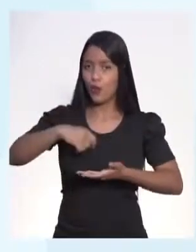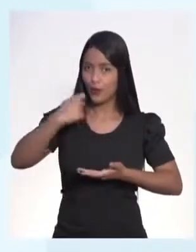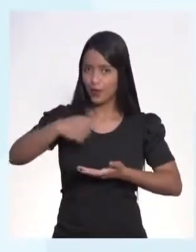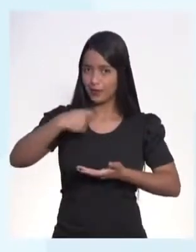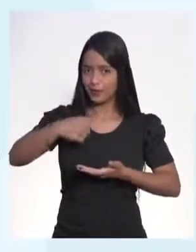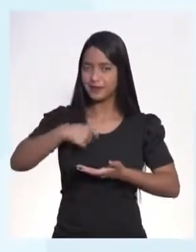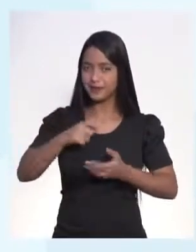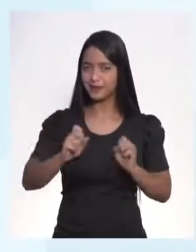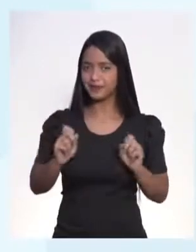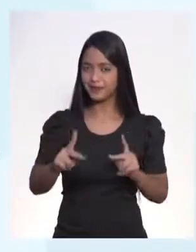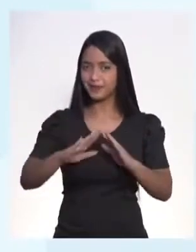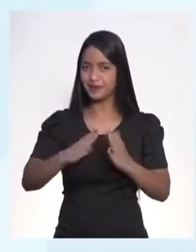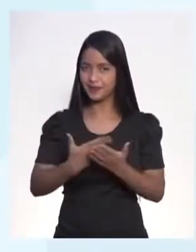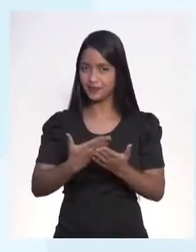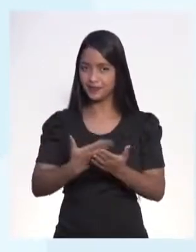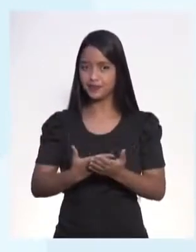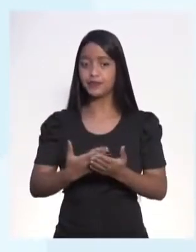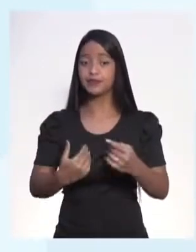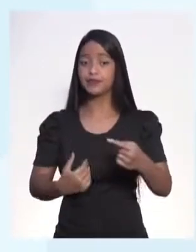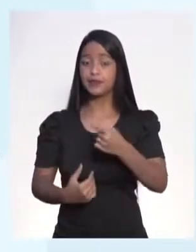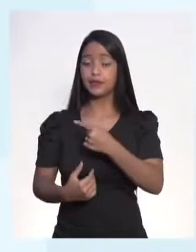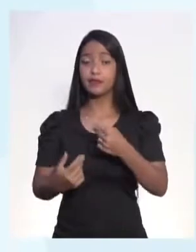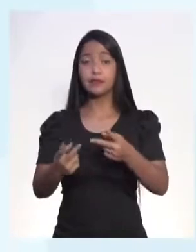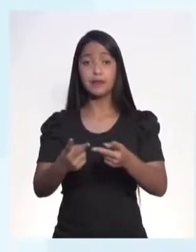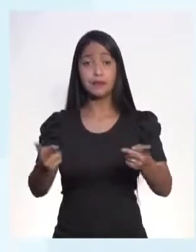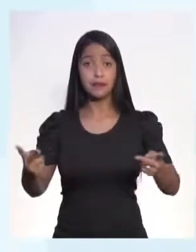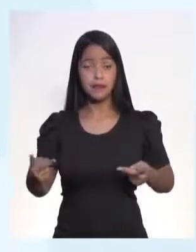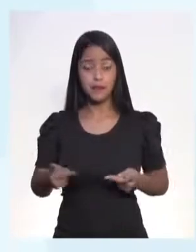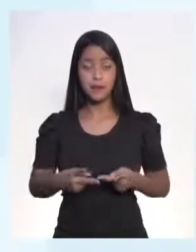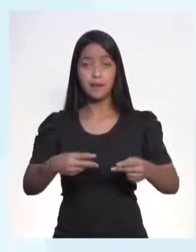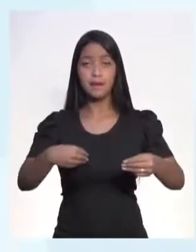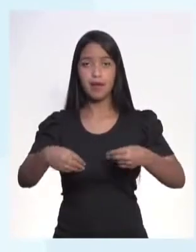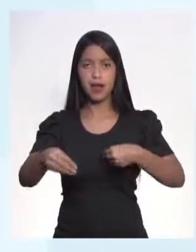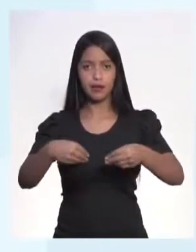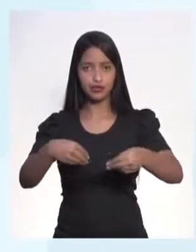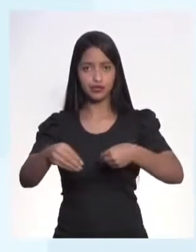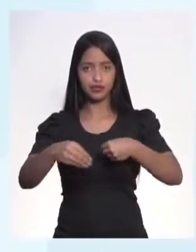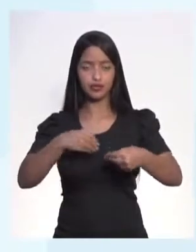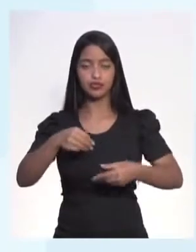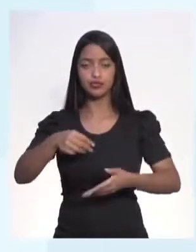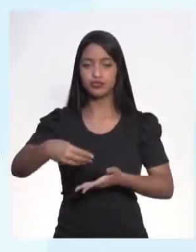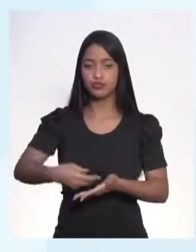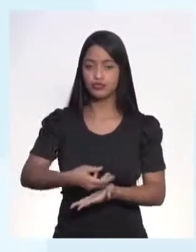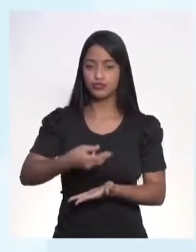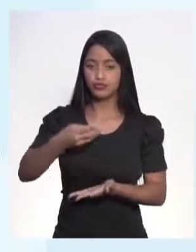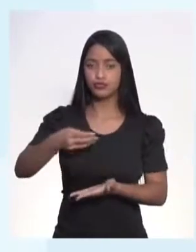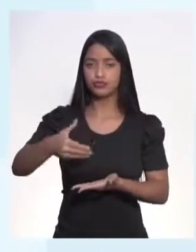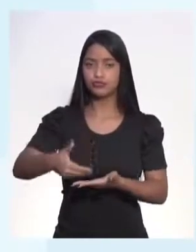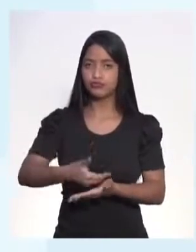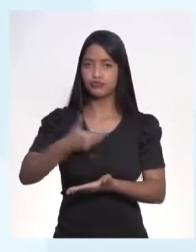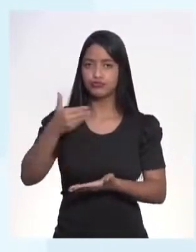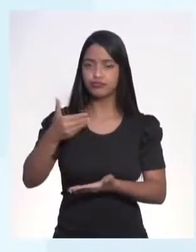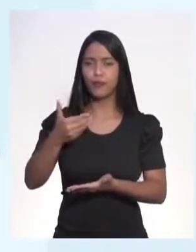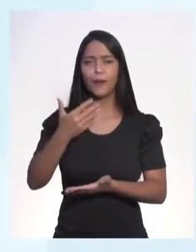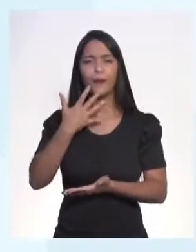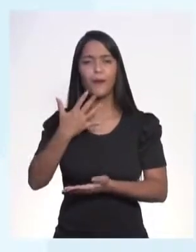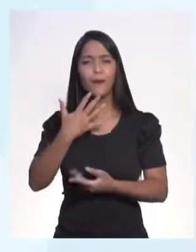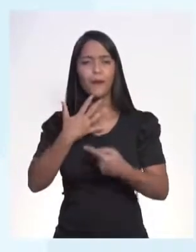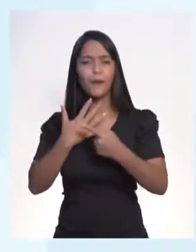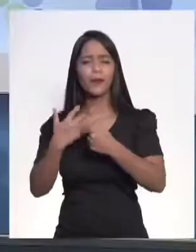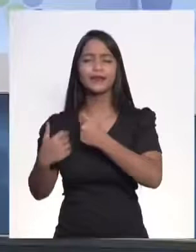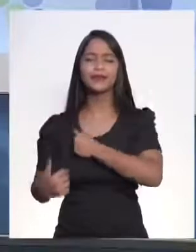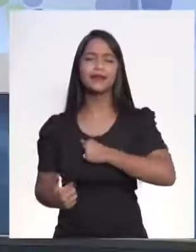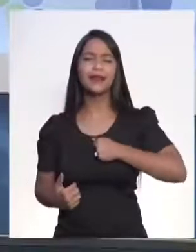escola e tenho que adiantar um falando os pratos lá de plástico as os talheres coloridos ai me bateu uma saudade